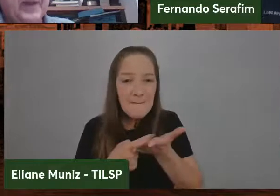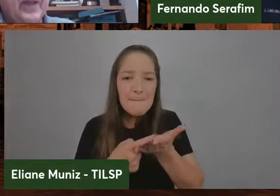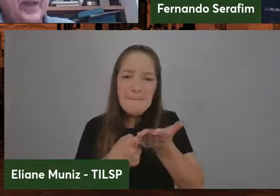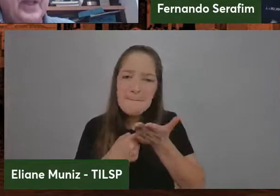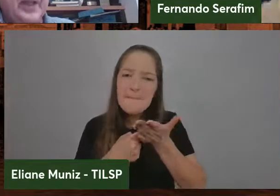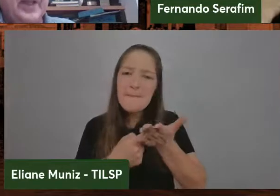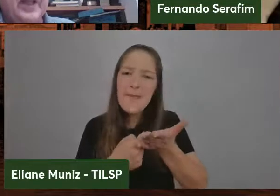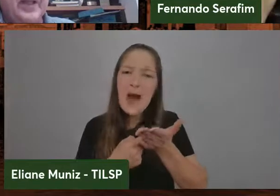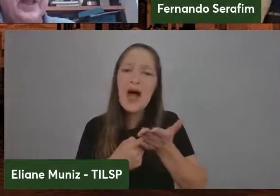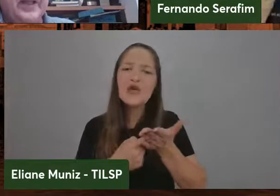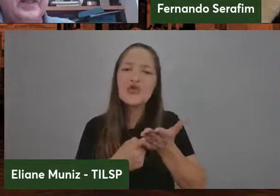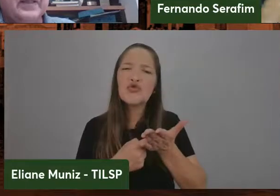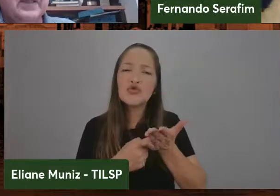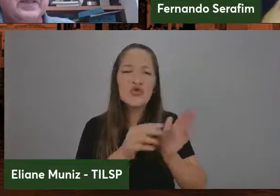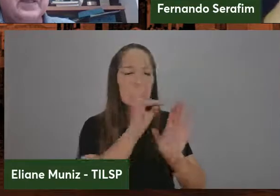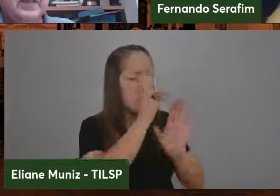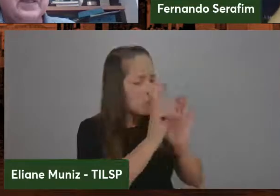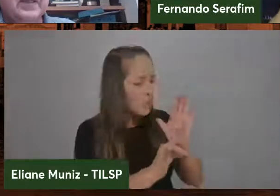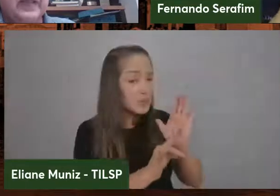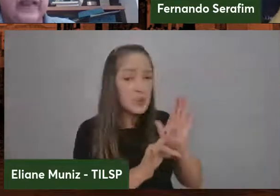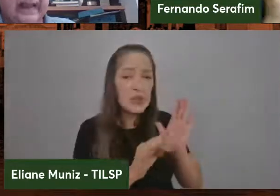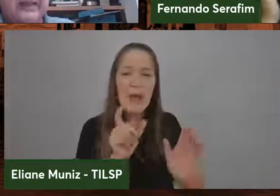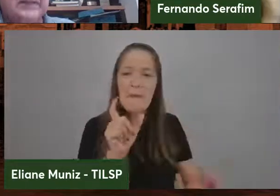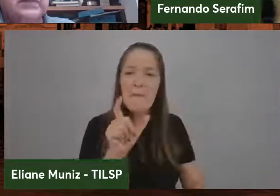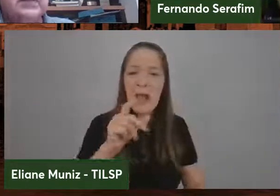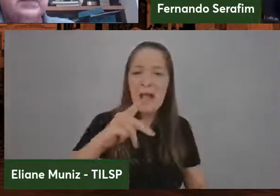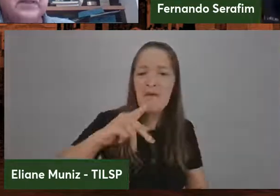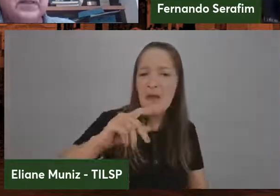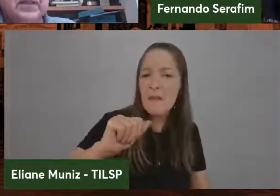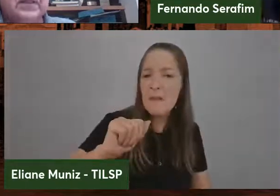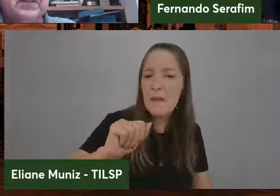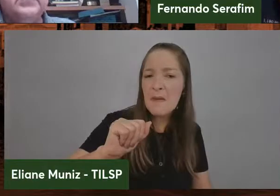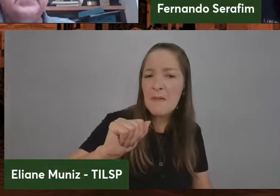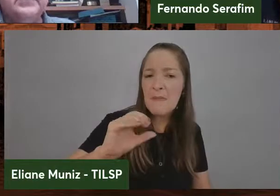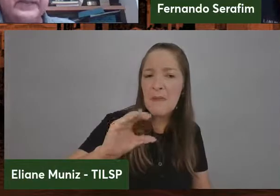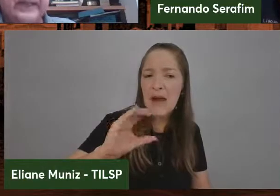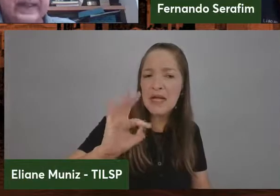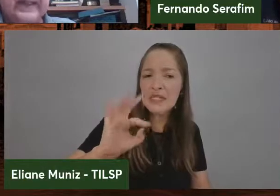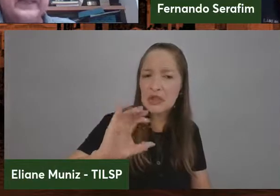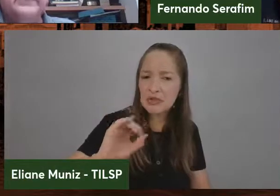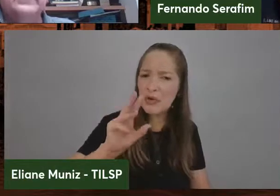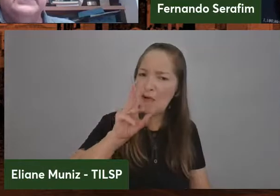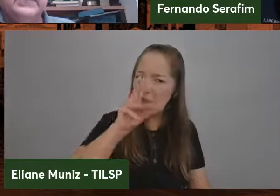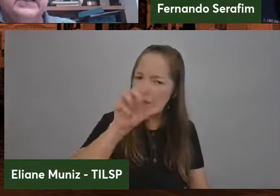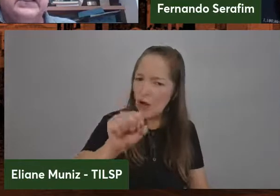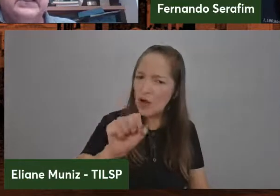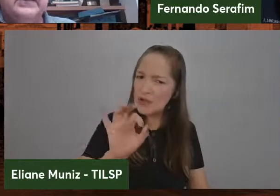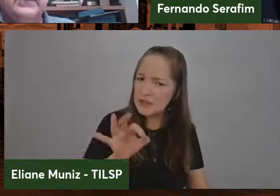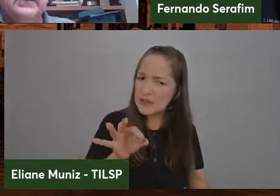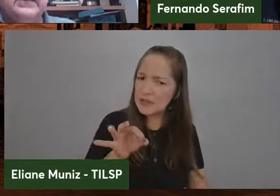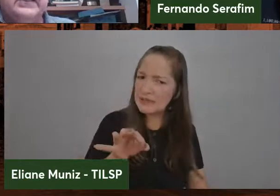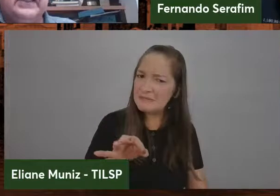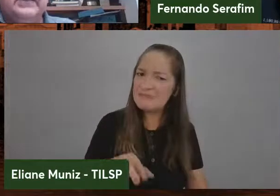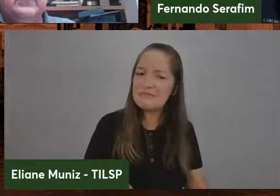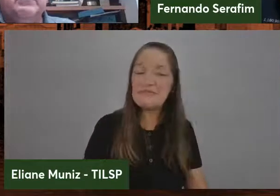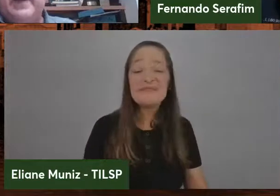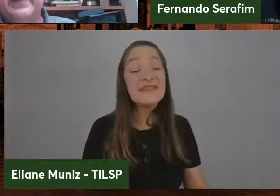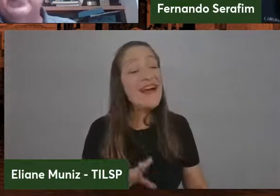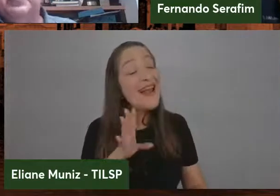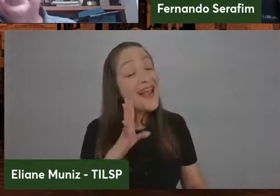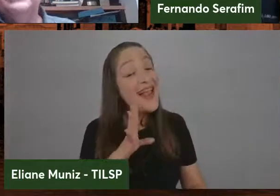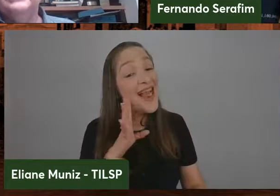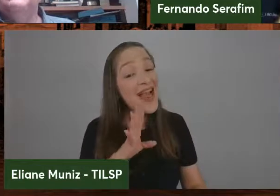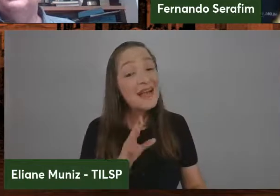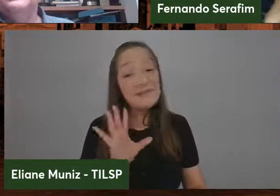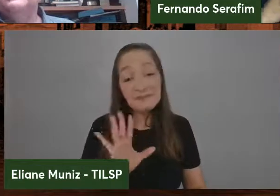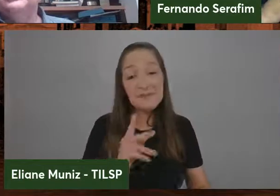Forte isso, né? Forte, né? A palavra pacto é forte, né? Pensar isso em relação ao texto é incrível. É. Que legal. É, o